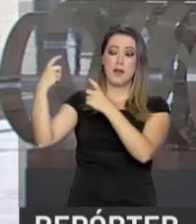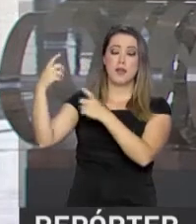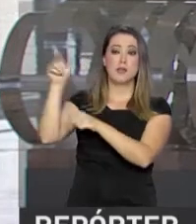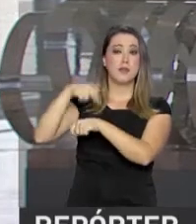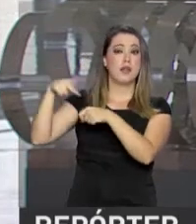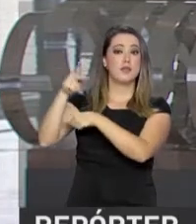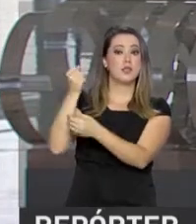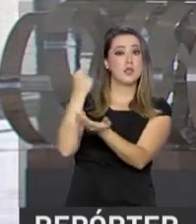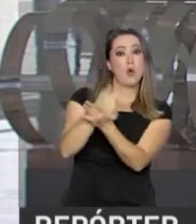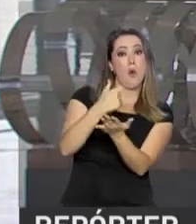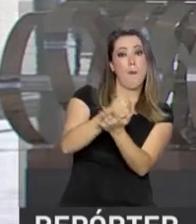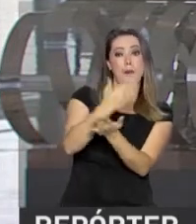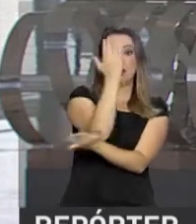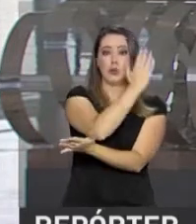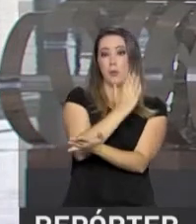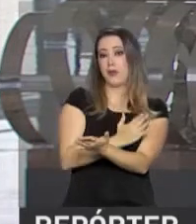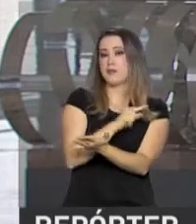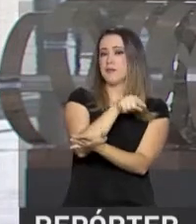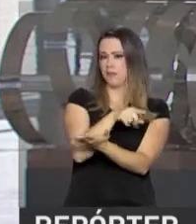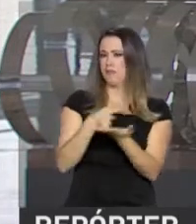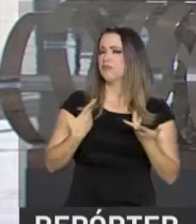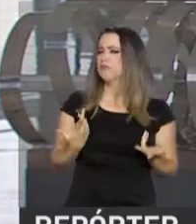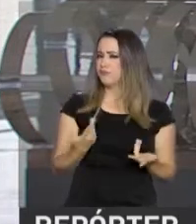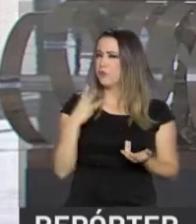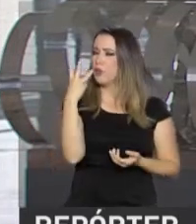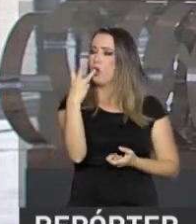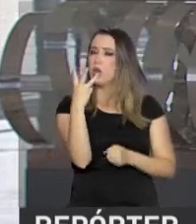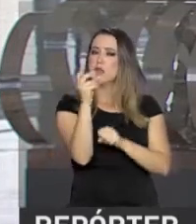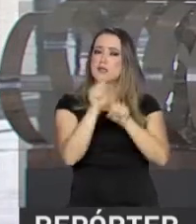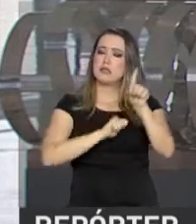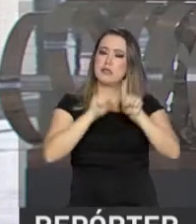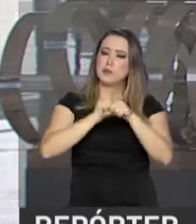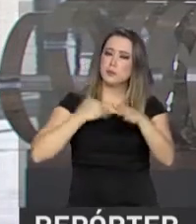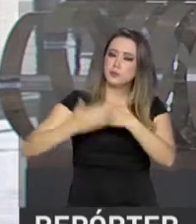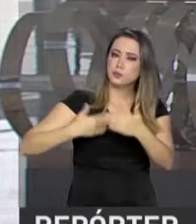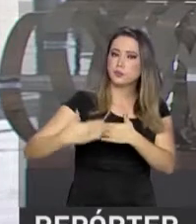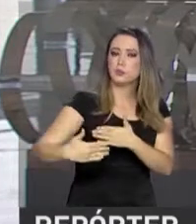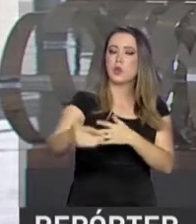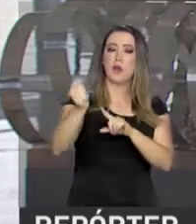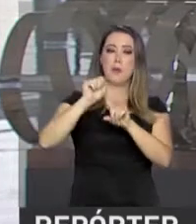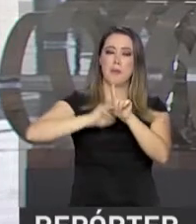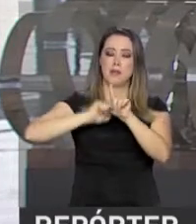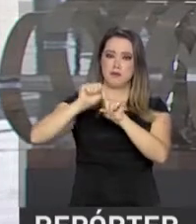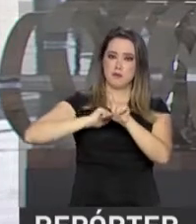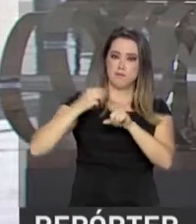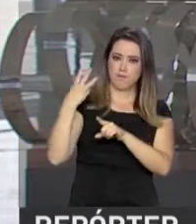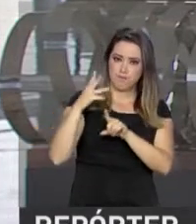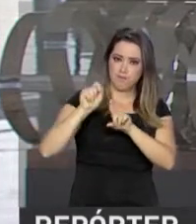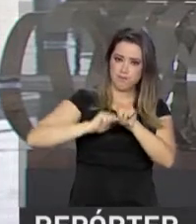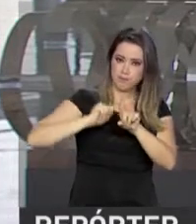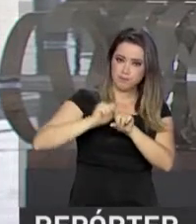março. E aí, Roberto, no acumulado do ano, dos três primeiros meses do ano, o Brasil já registra um